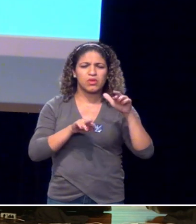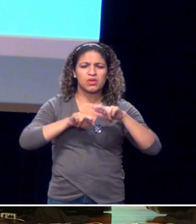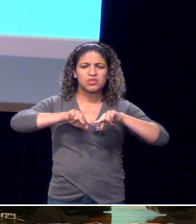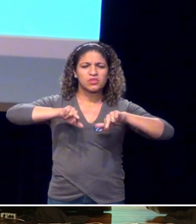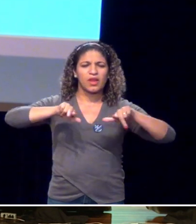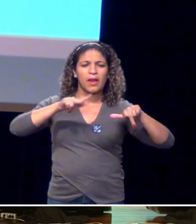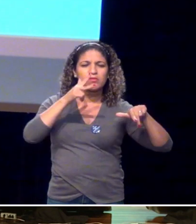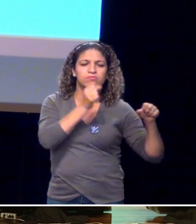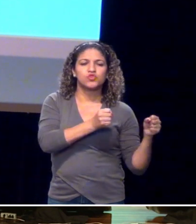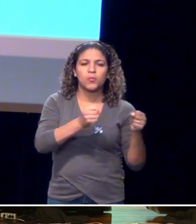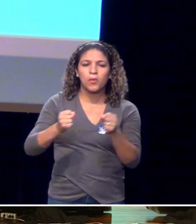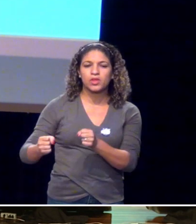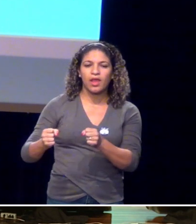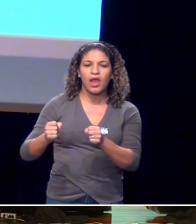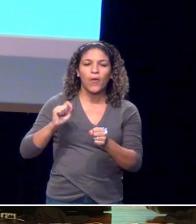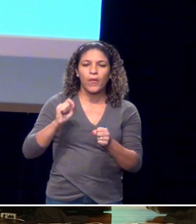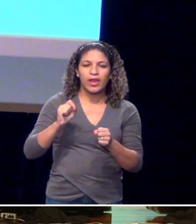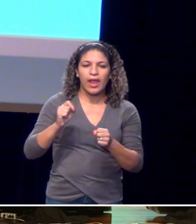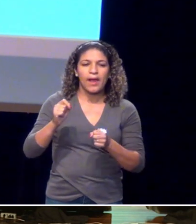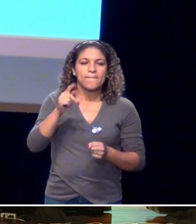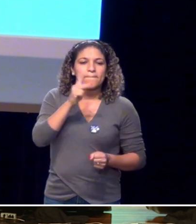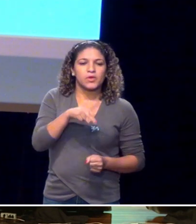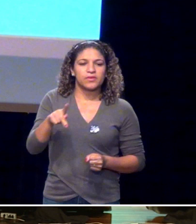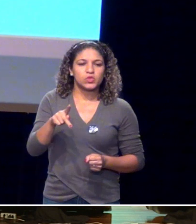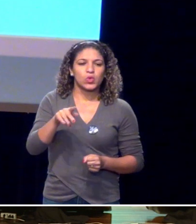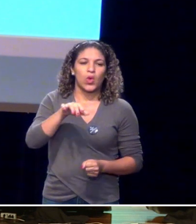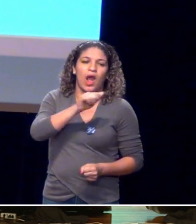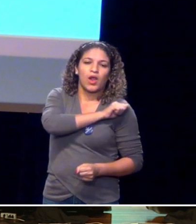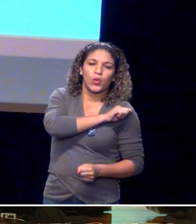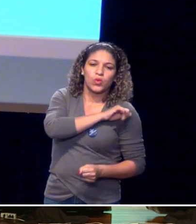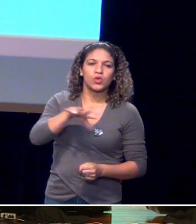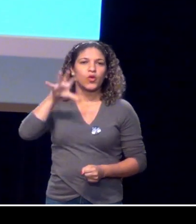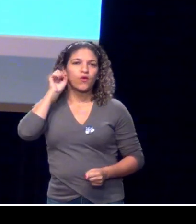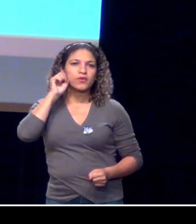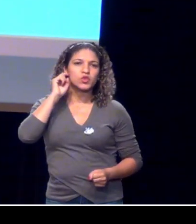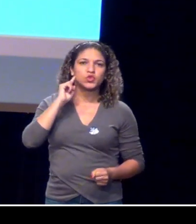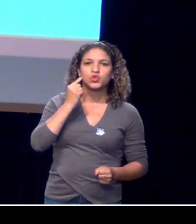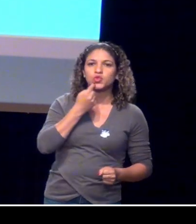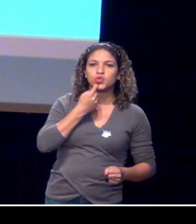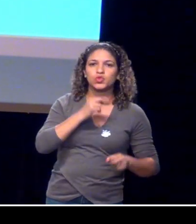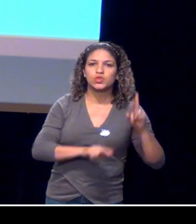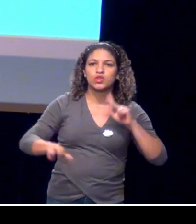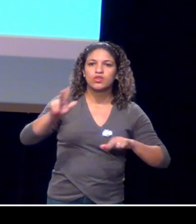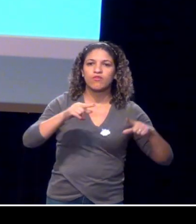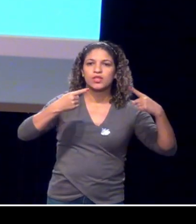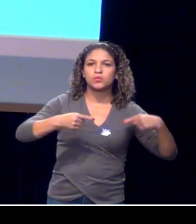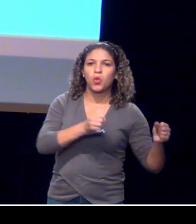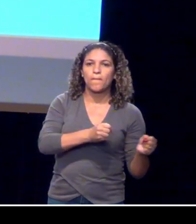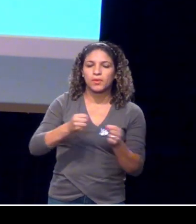relação de poder, professor, aluno, ouvinte, surdo, em